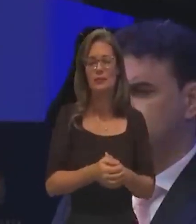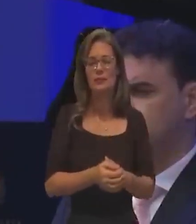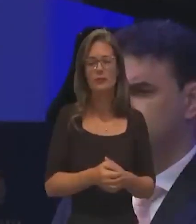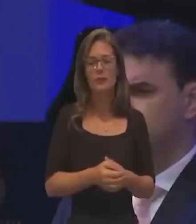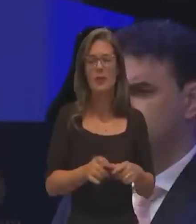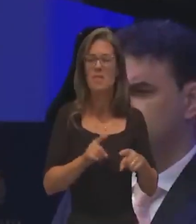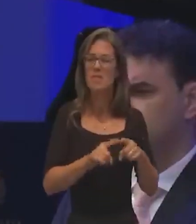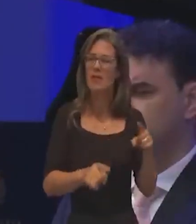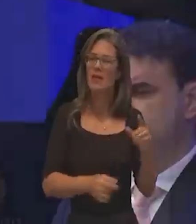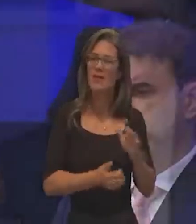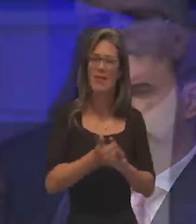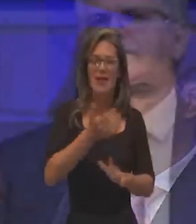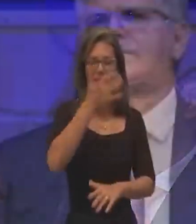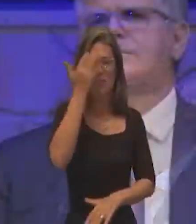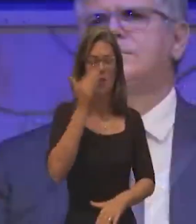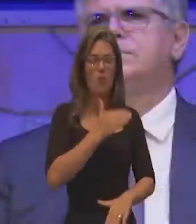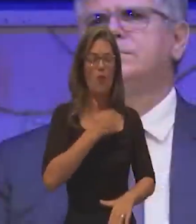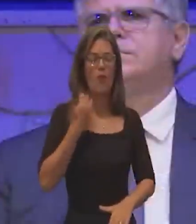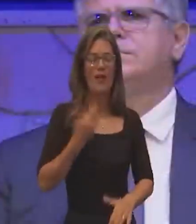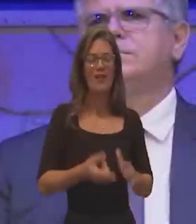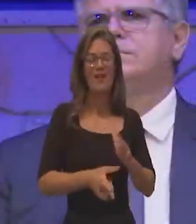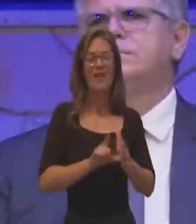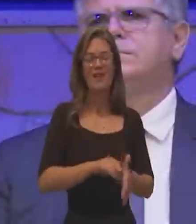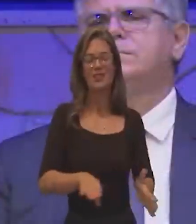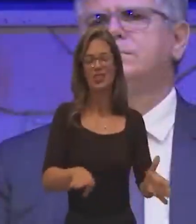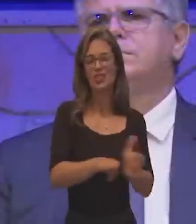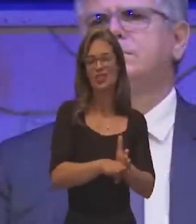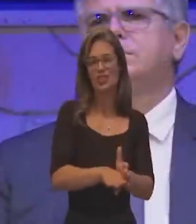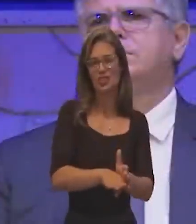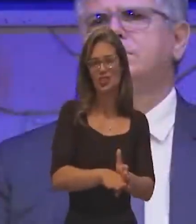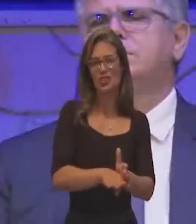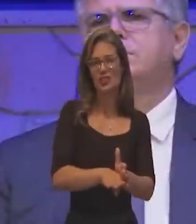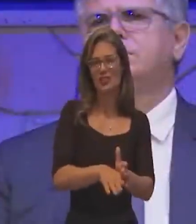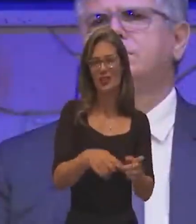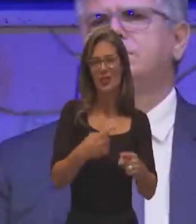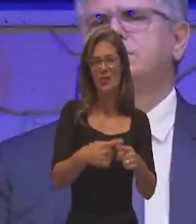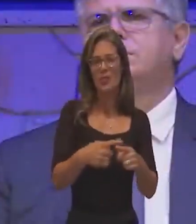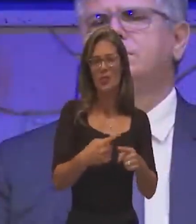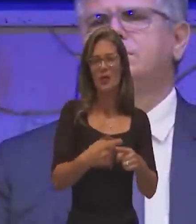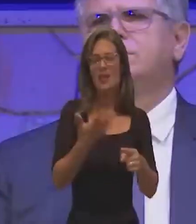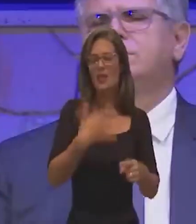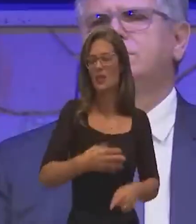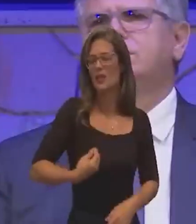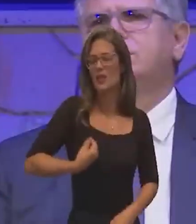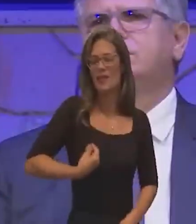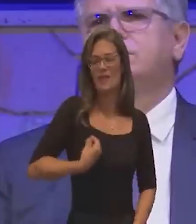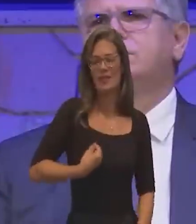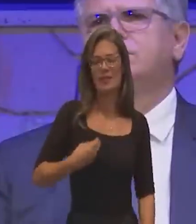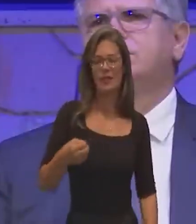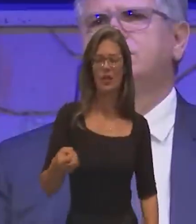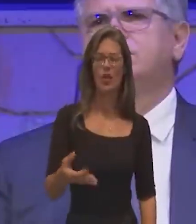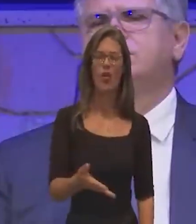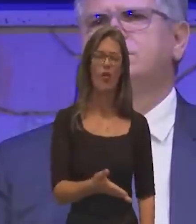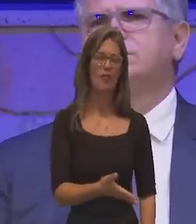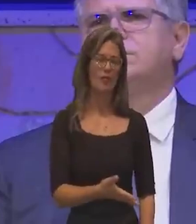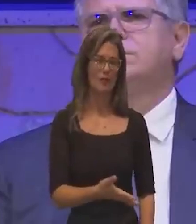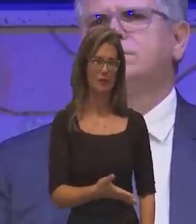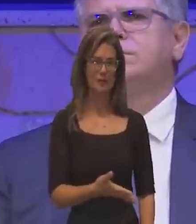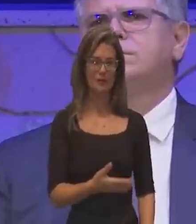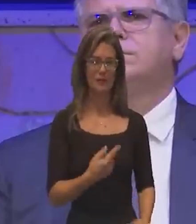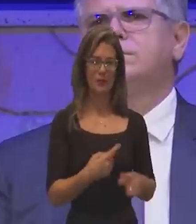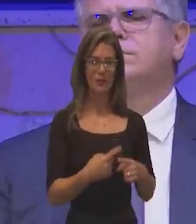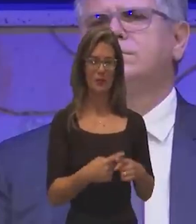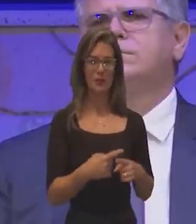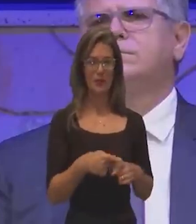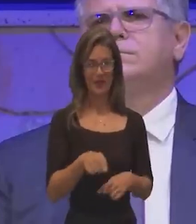Mas muitos morreram no deserto, porque não queriam essa nova vida, porque essa nova vida tem